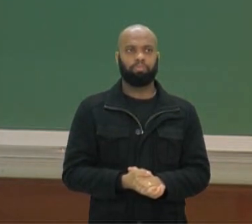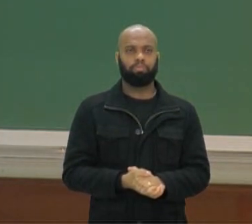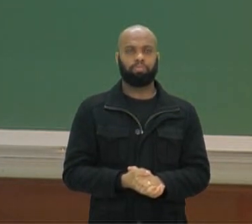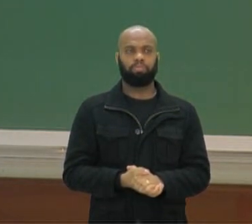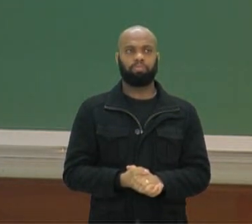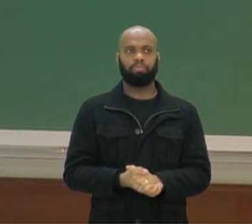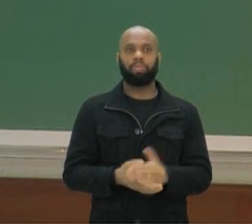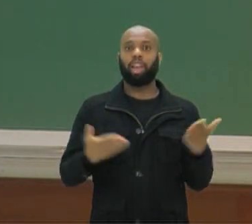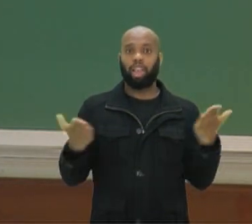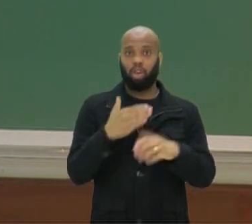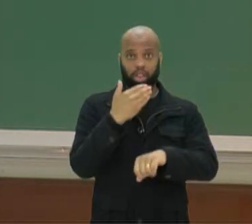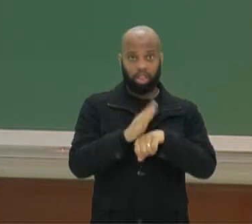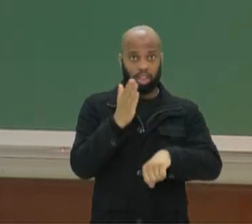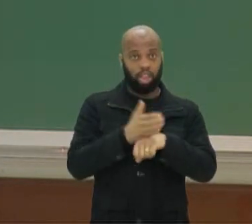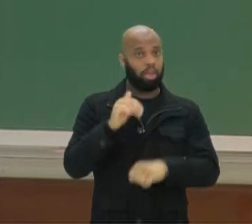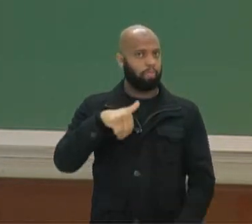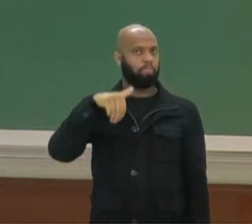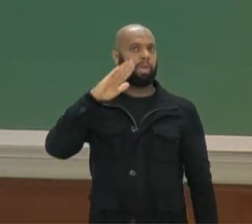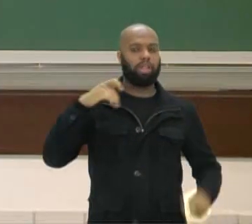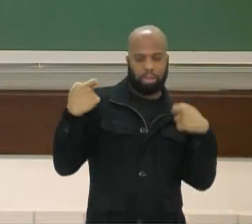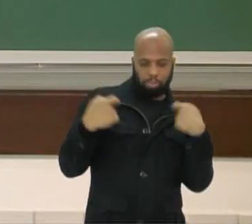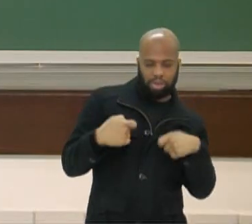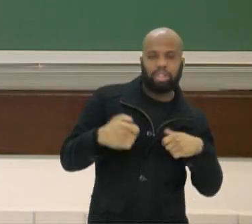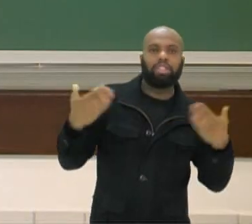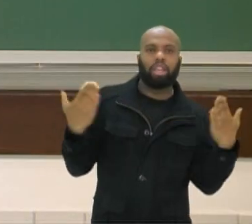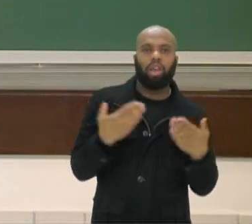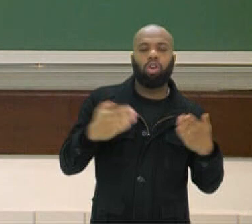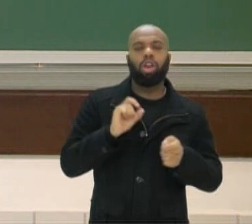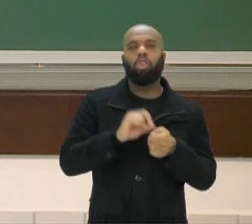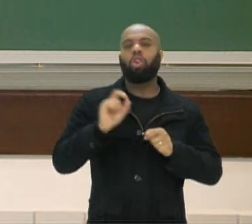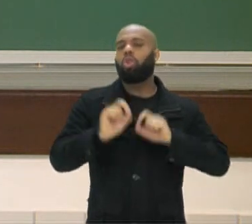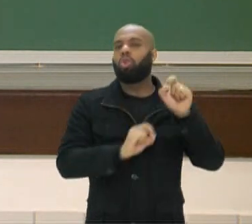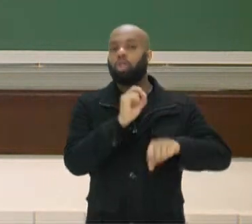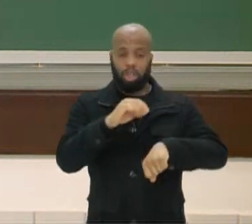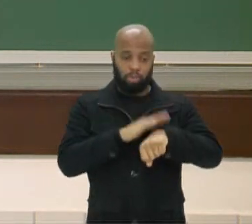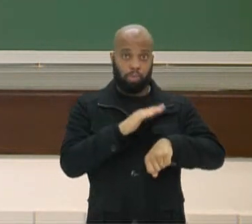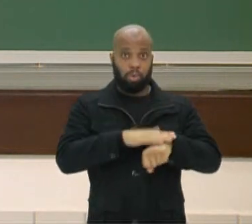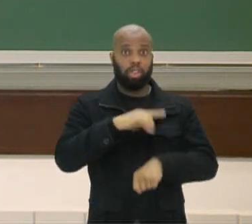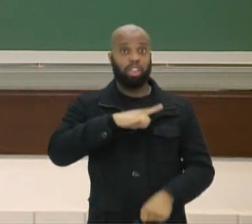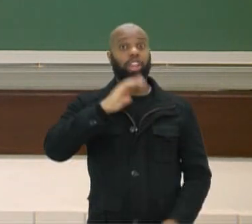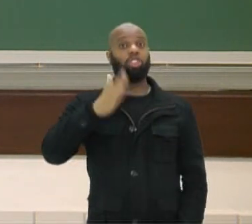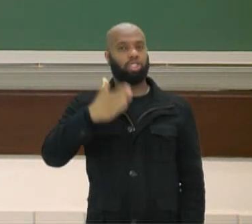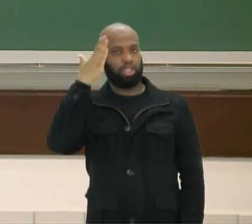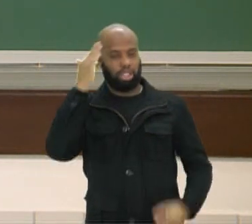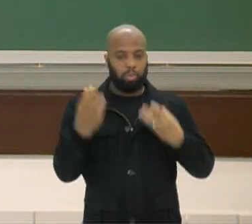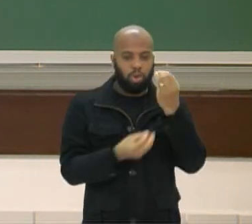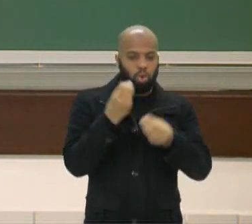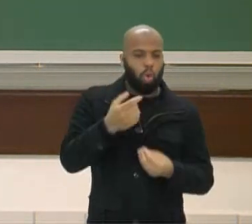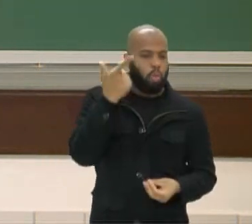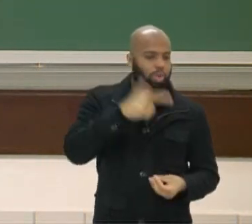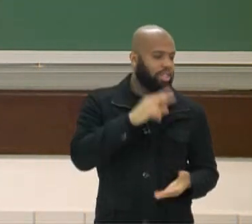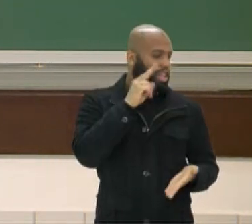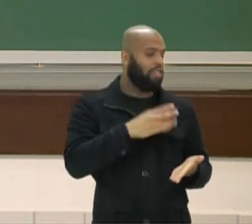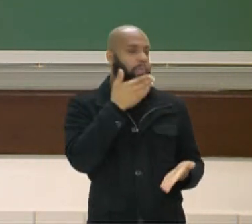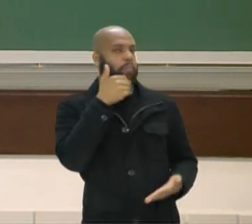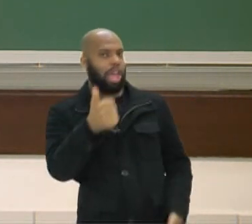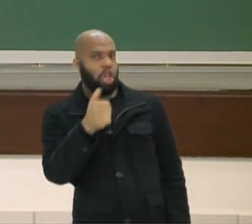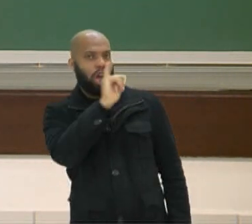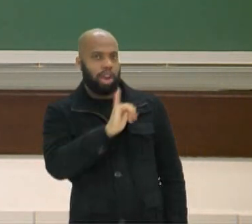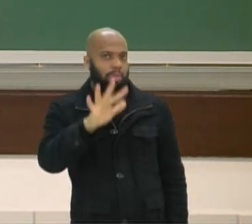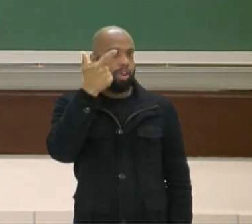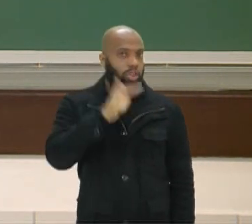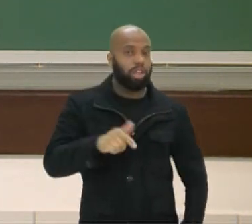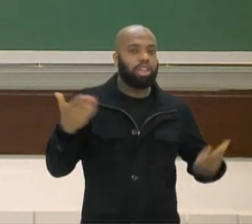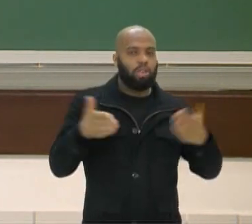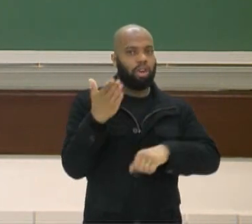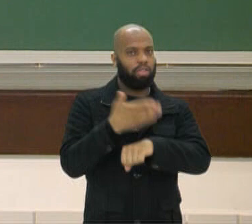Beleza, bora praticar mais, né? Vamos fazer então aqui agora que a gente tem uma noção sobre como interpretar melhor uma imagem,